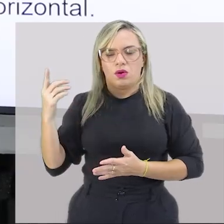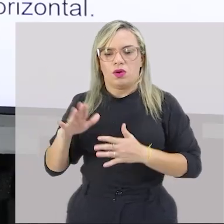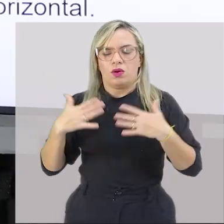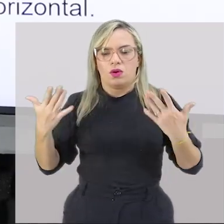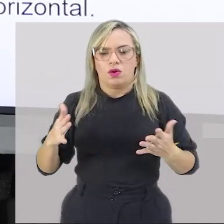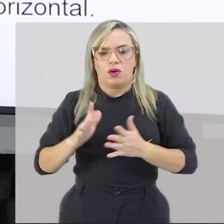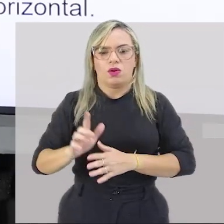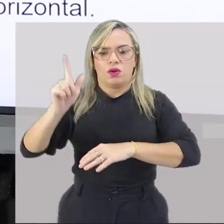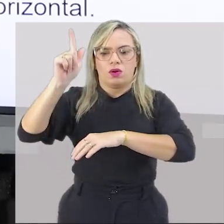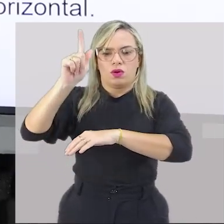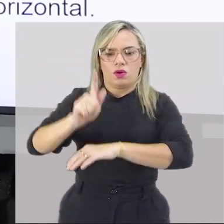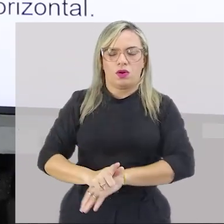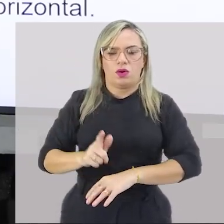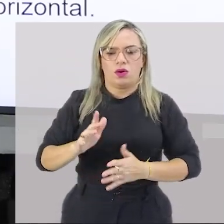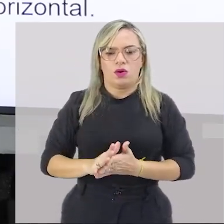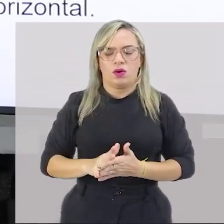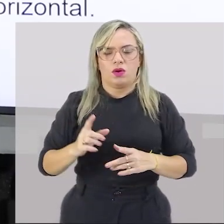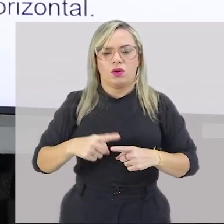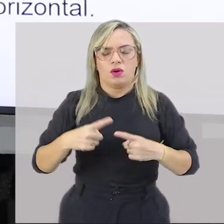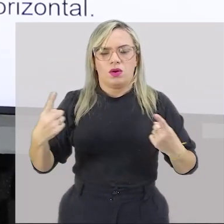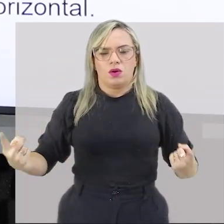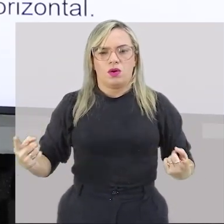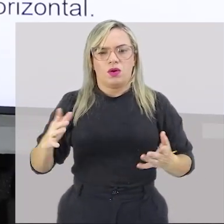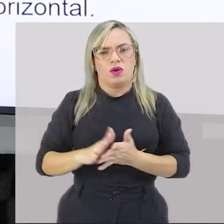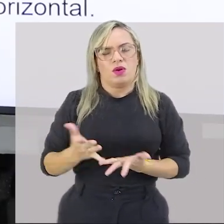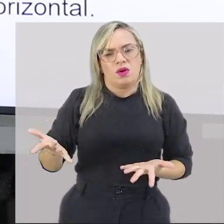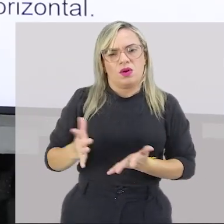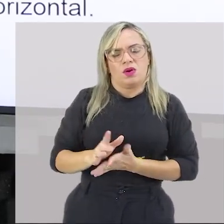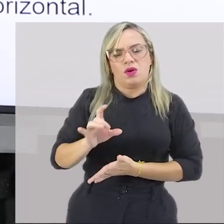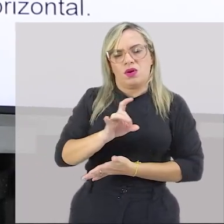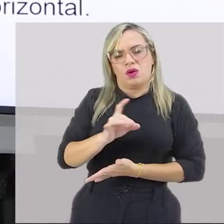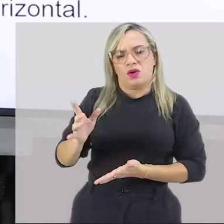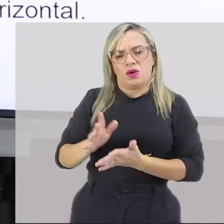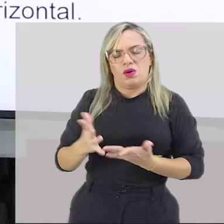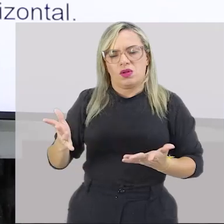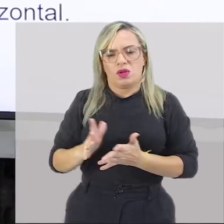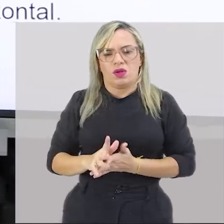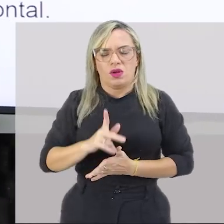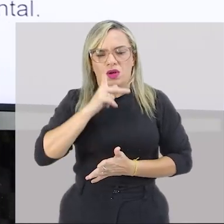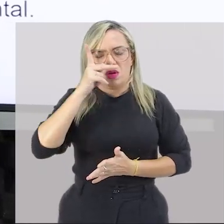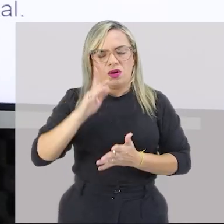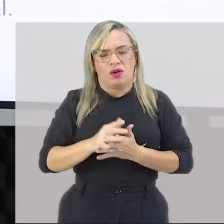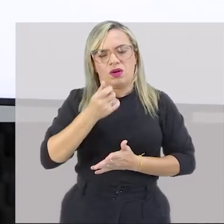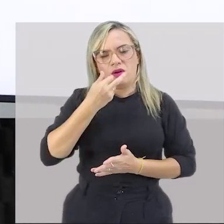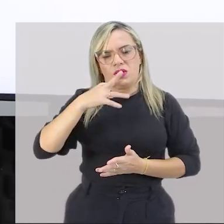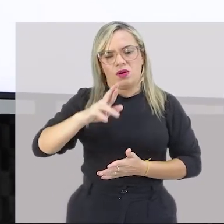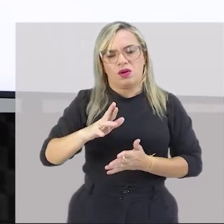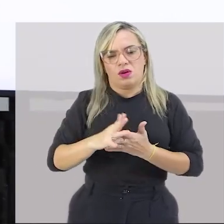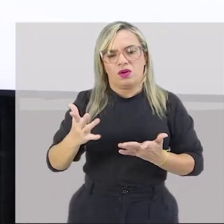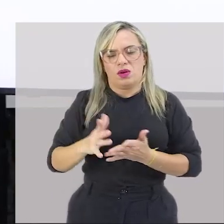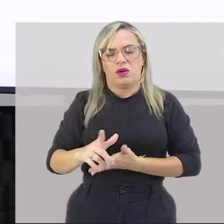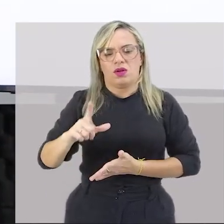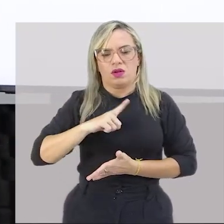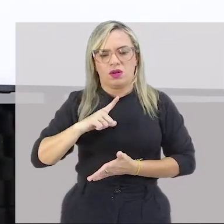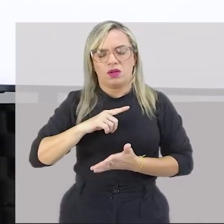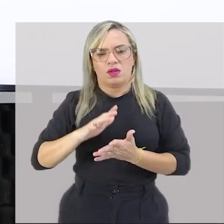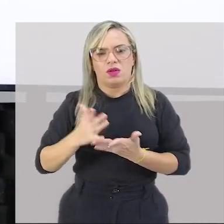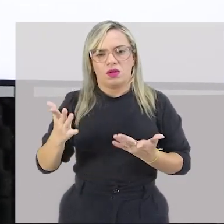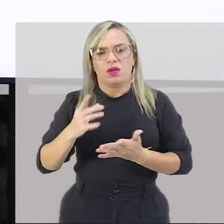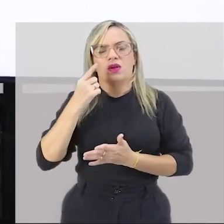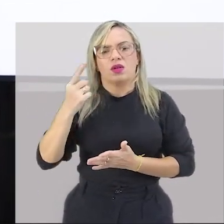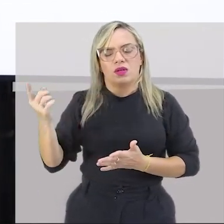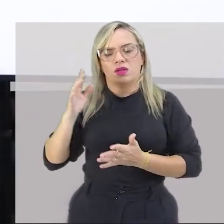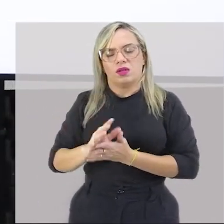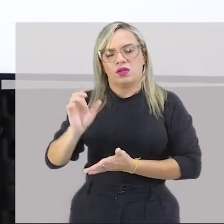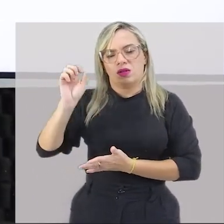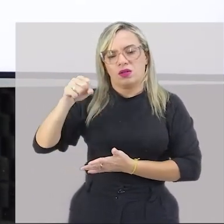aceleração que é da gravidade. Mas, Joás, tu não falou que é só sem a resistência do ar? E aqui tem resistência do ar? Mas